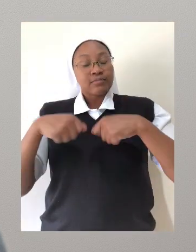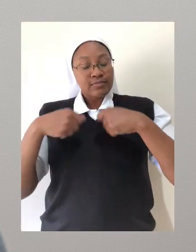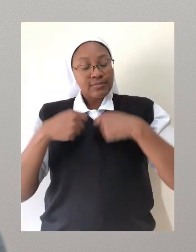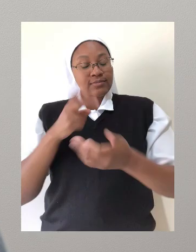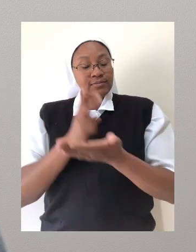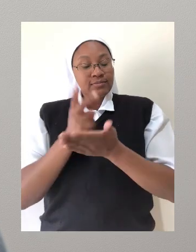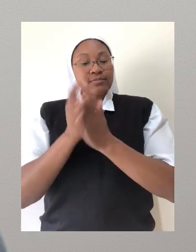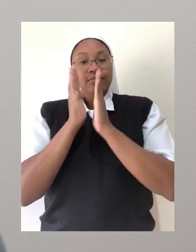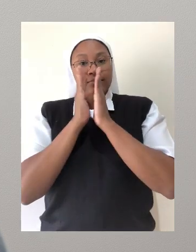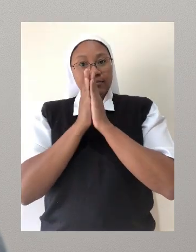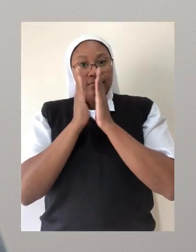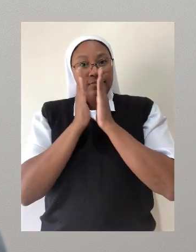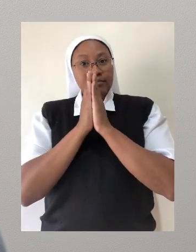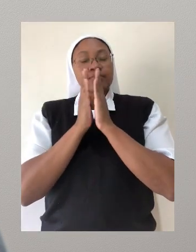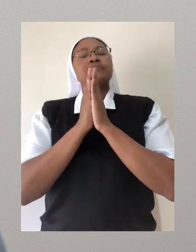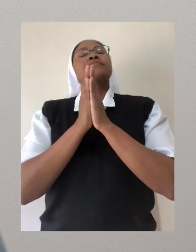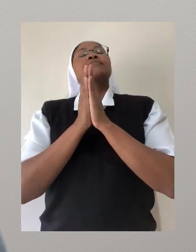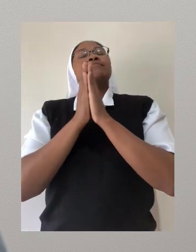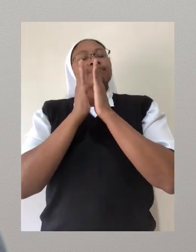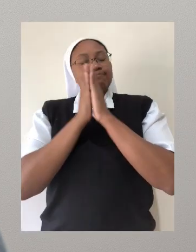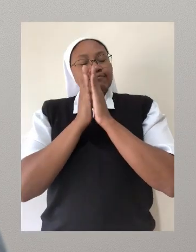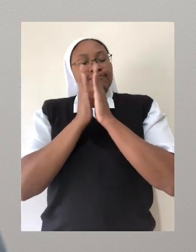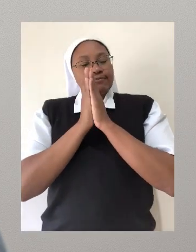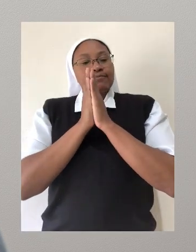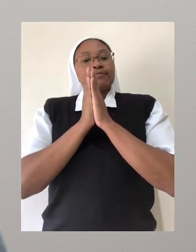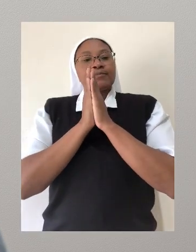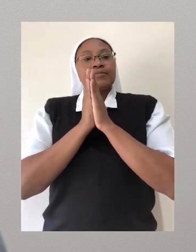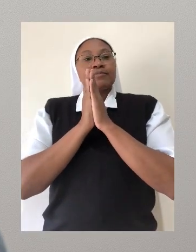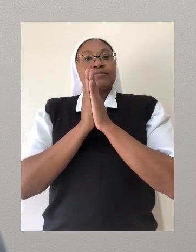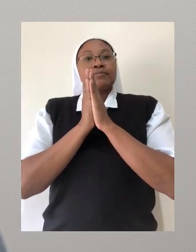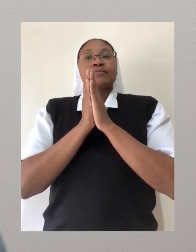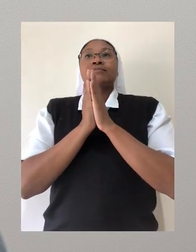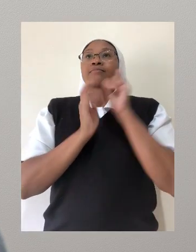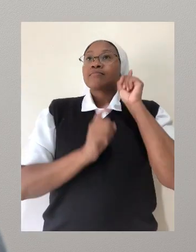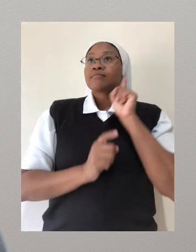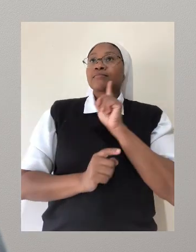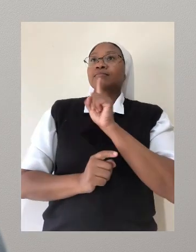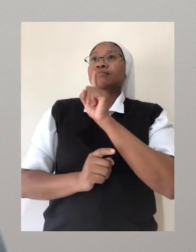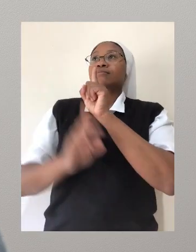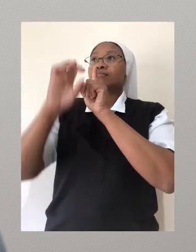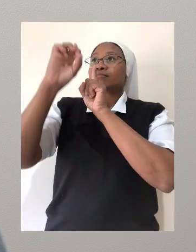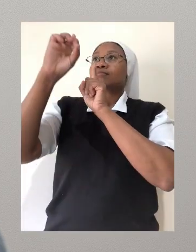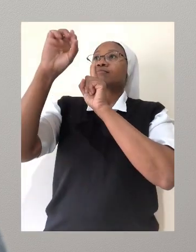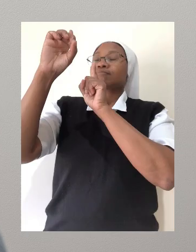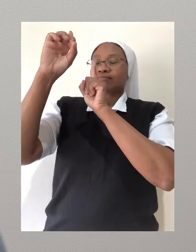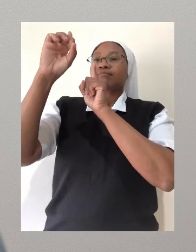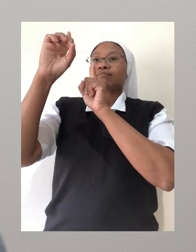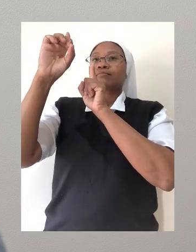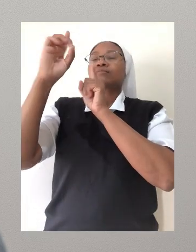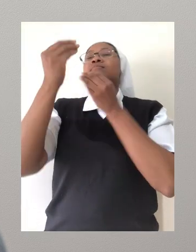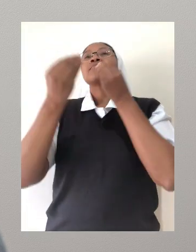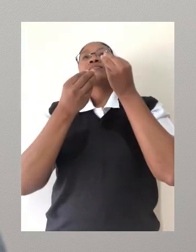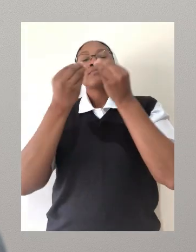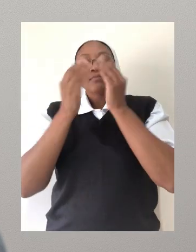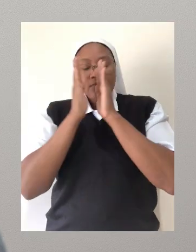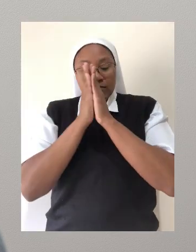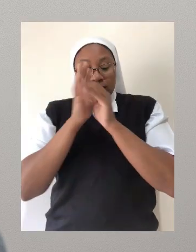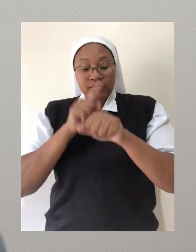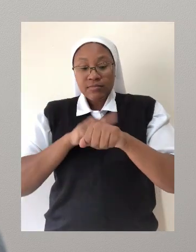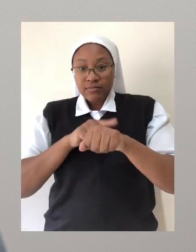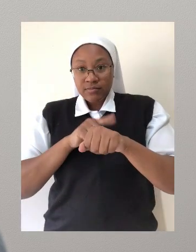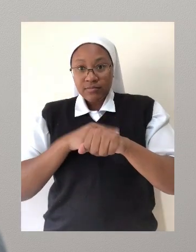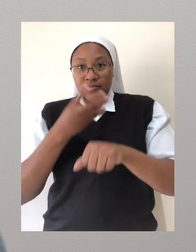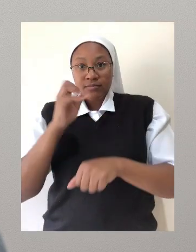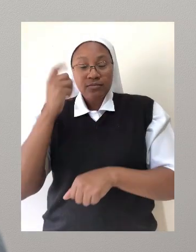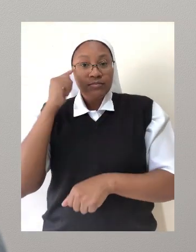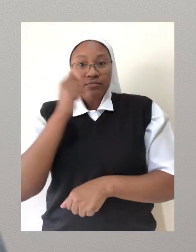da minha oração. Devo rezar muito para disponha a se colocar diante de Deus, como está sendo a minha oração